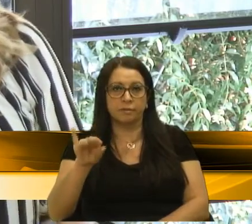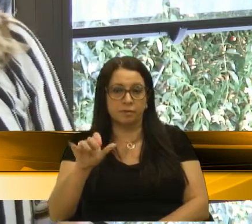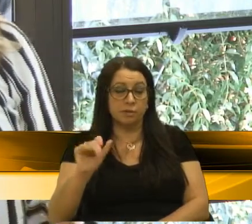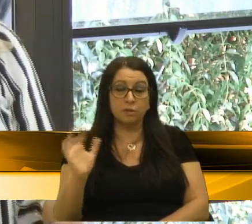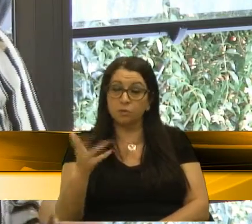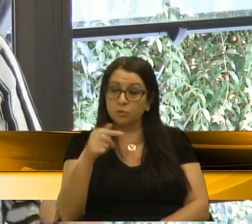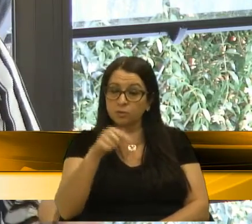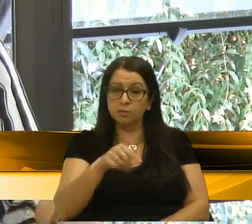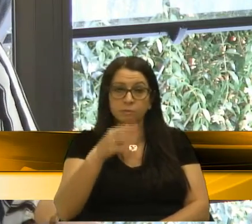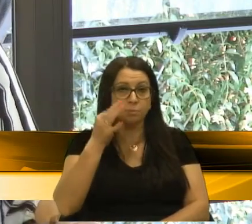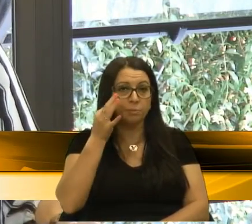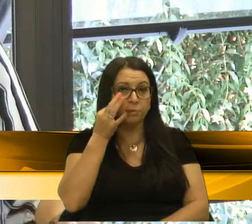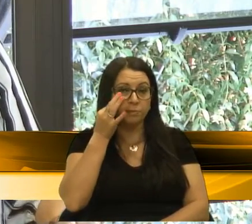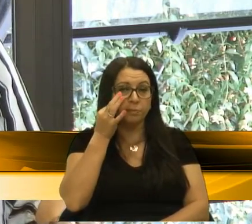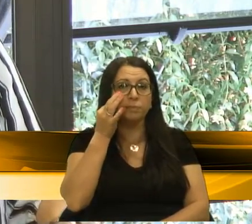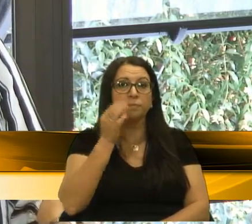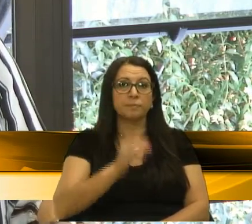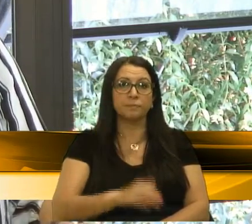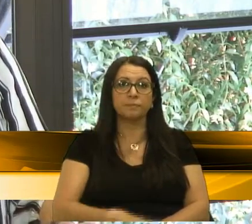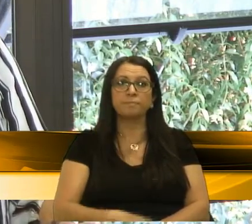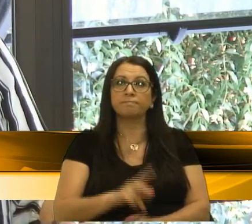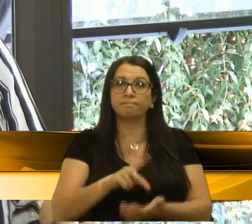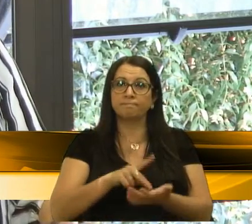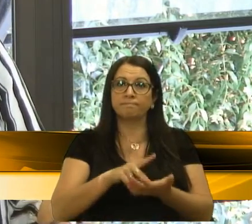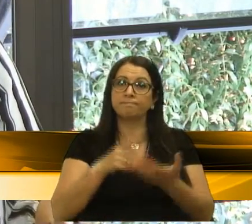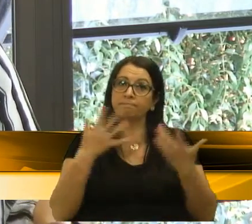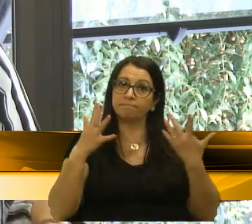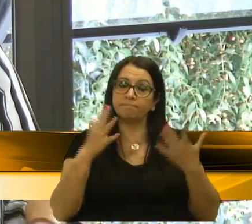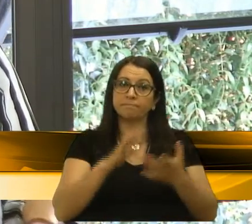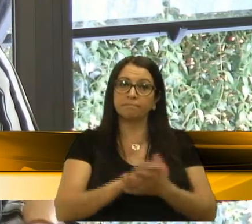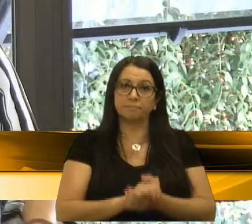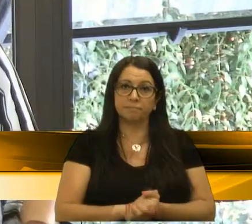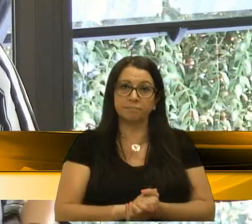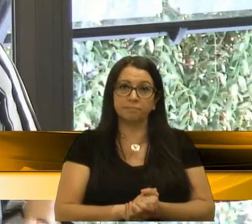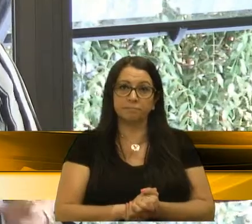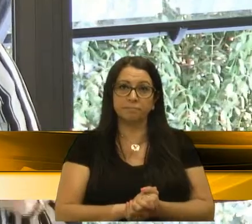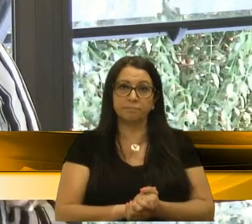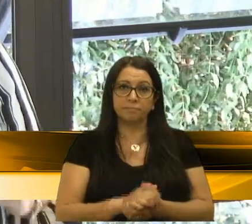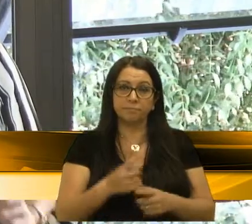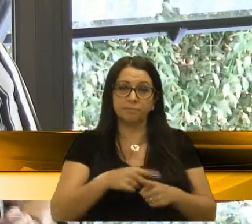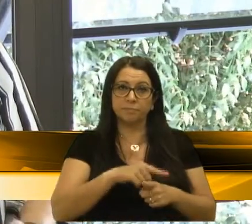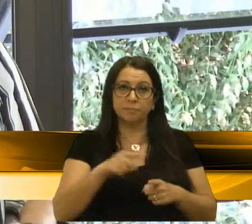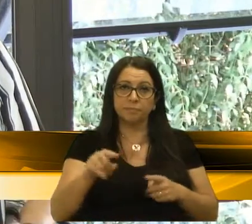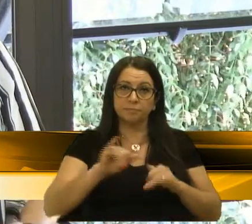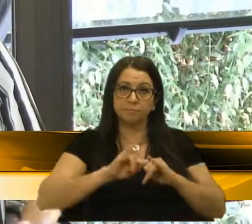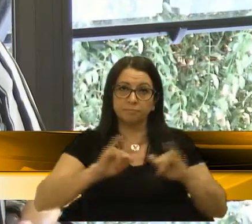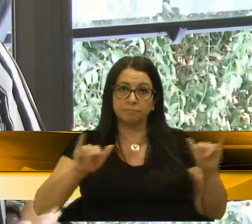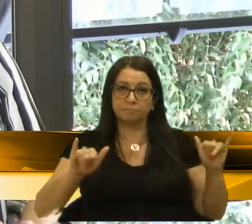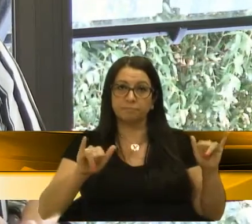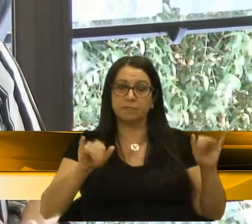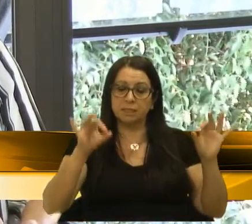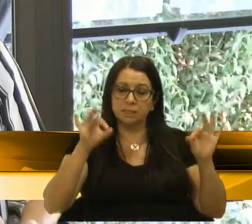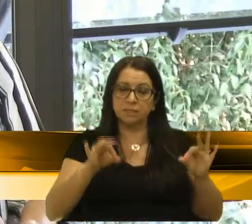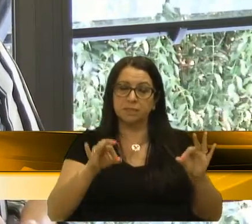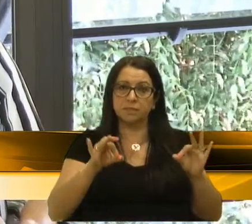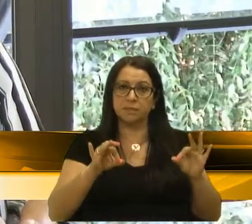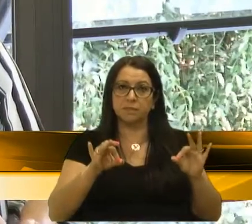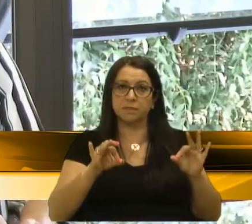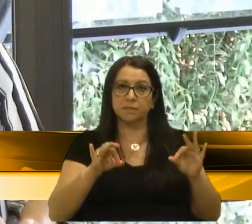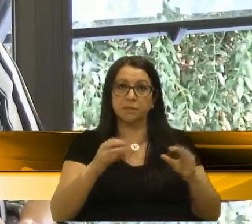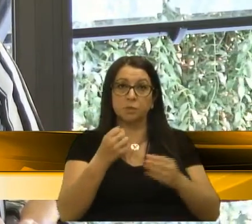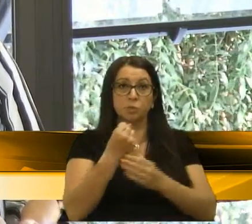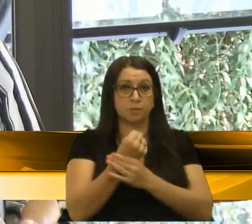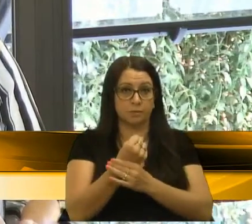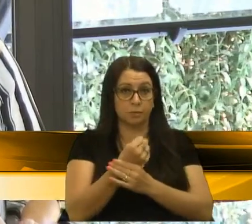presentes. De fato, parabenizar, né, porque vocês estão passando informações consistentes e com